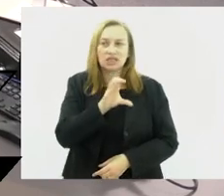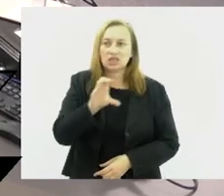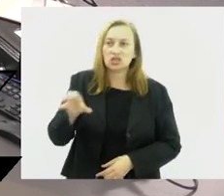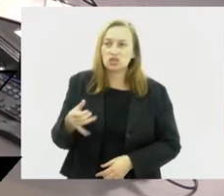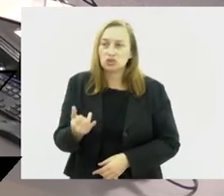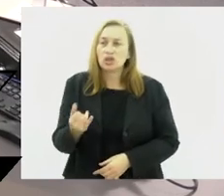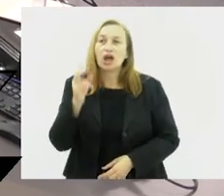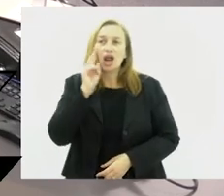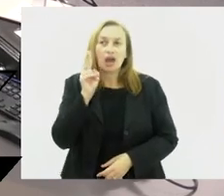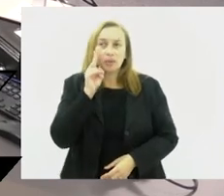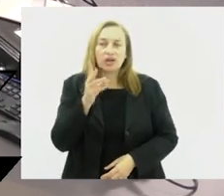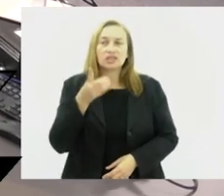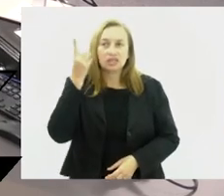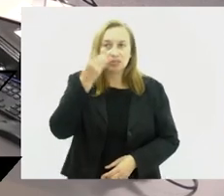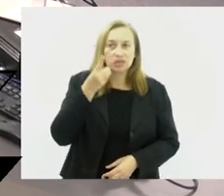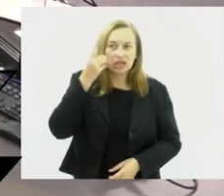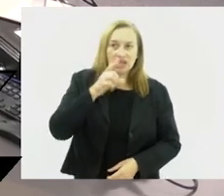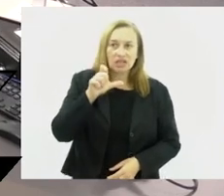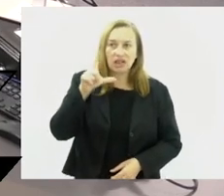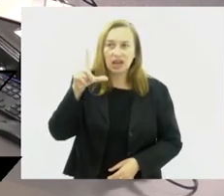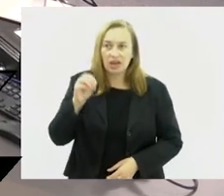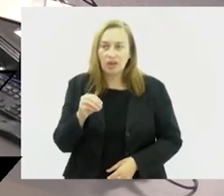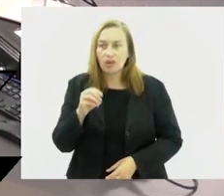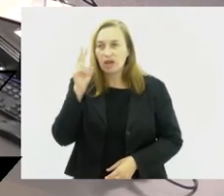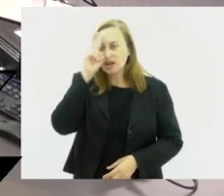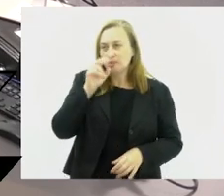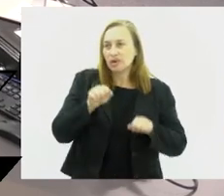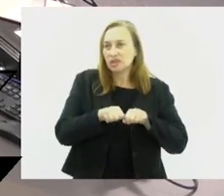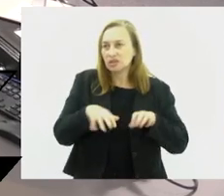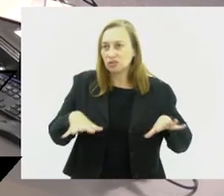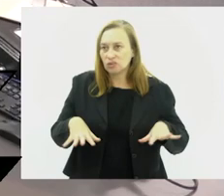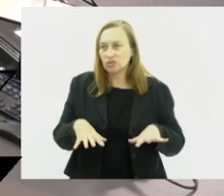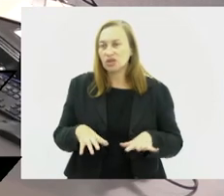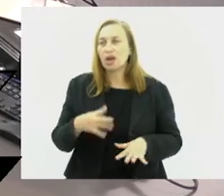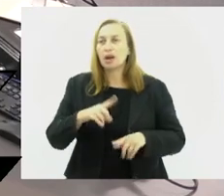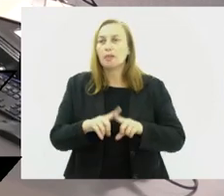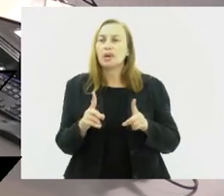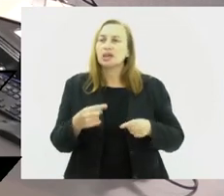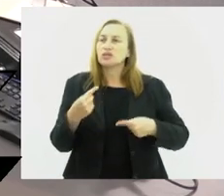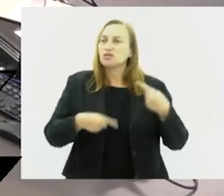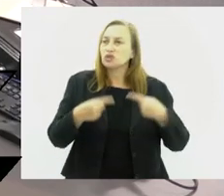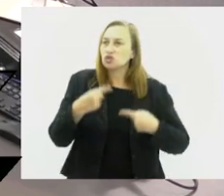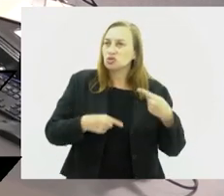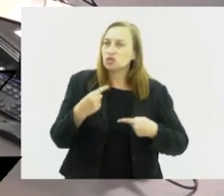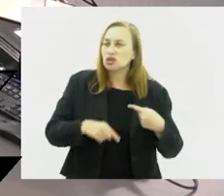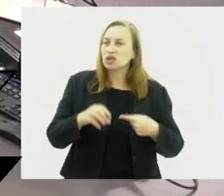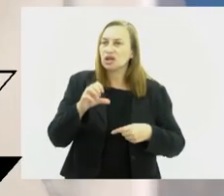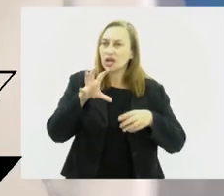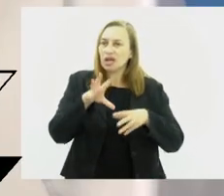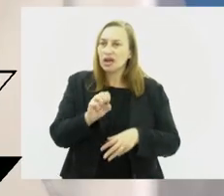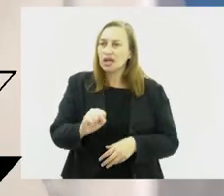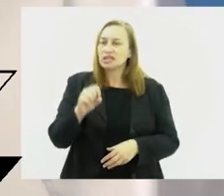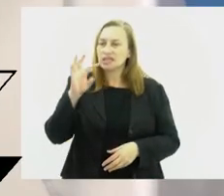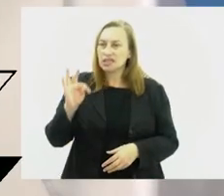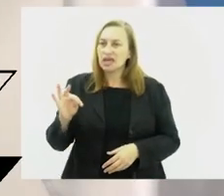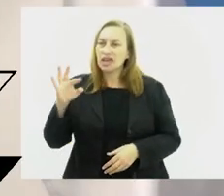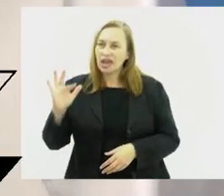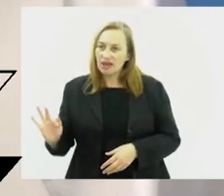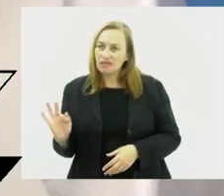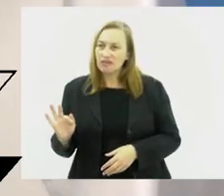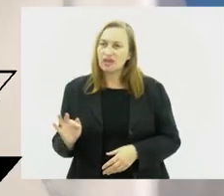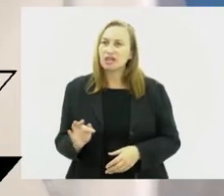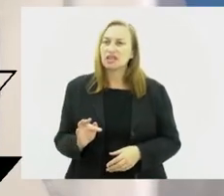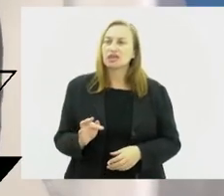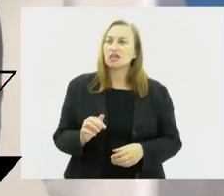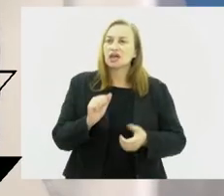especificamente bem lembrado pelo deputado Léo Vieira essa questão do Covid, mas essa discussão central que foi discutida, foi definida pelo STF, era sobre